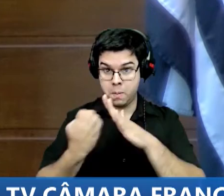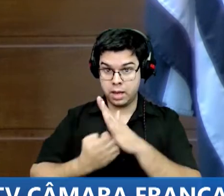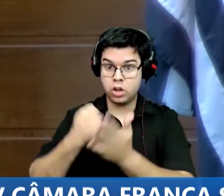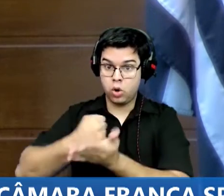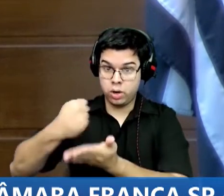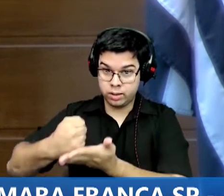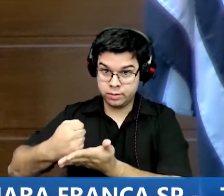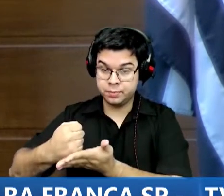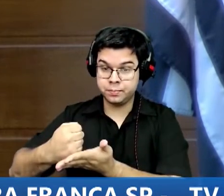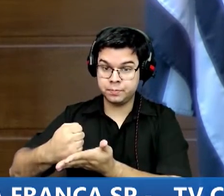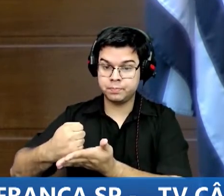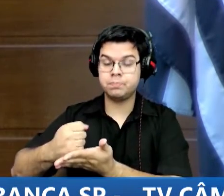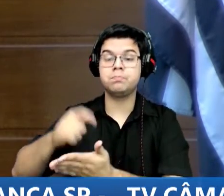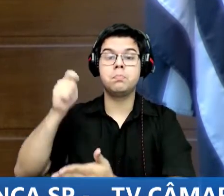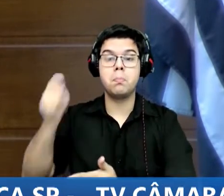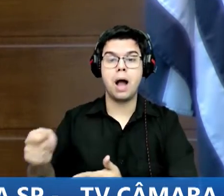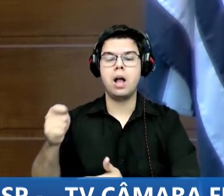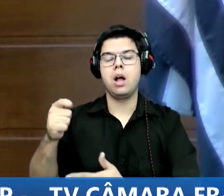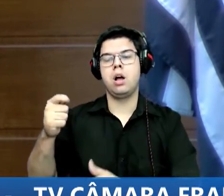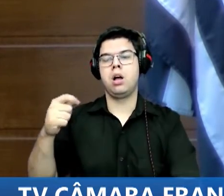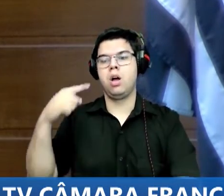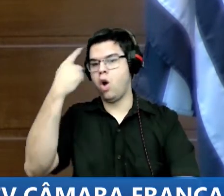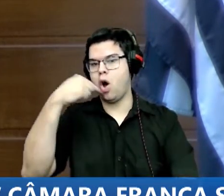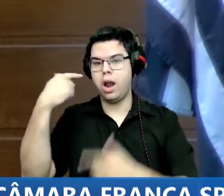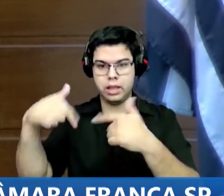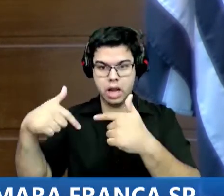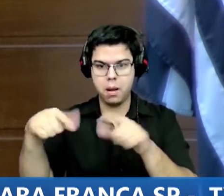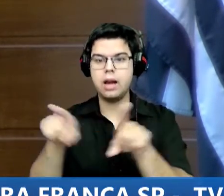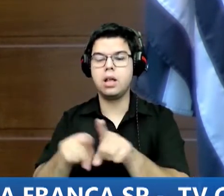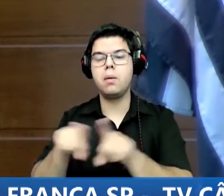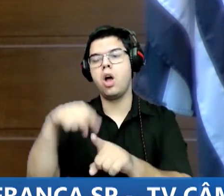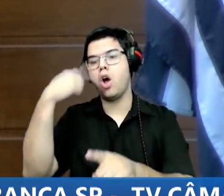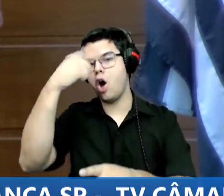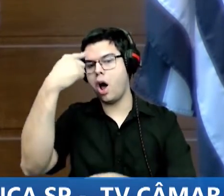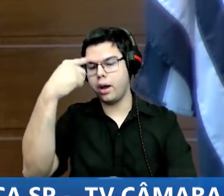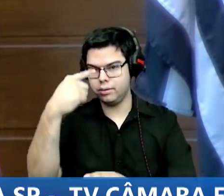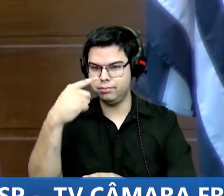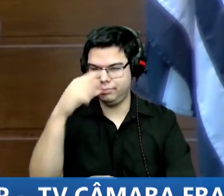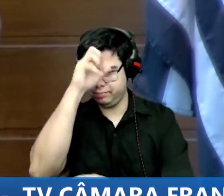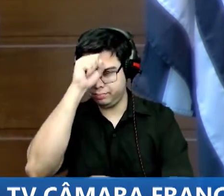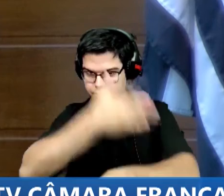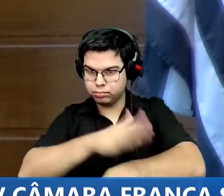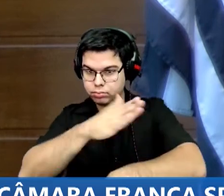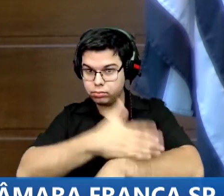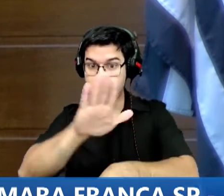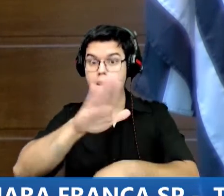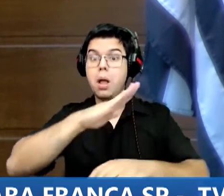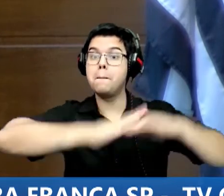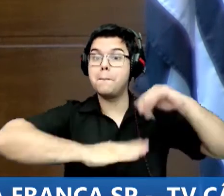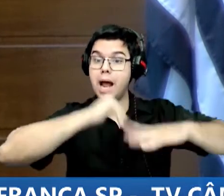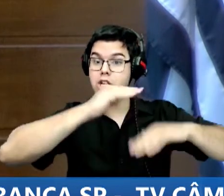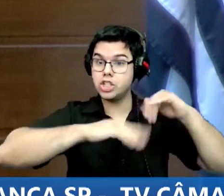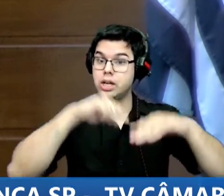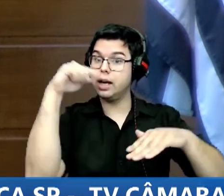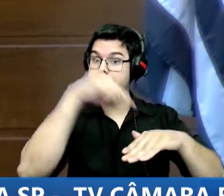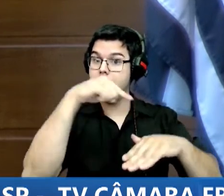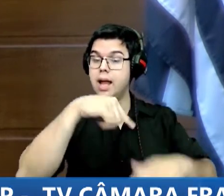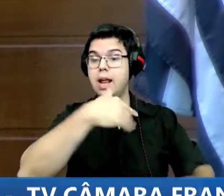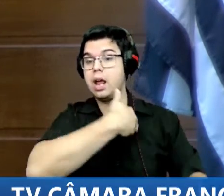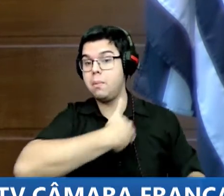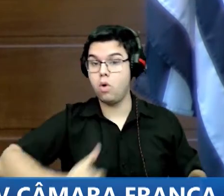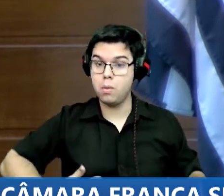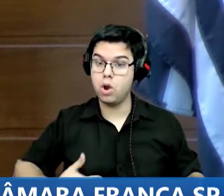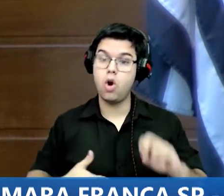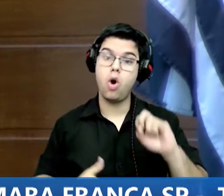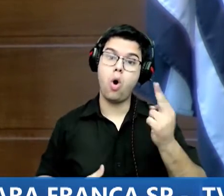paga pelas horas de trabalho e pelas horas de conhecimento teórico, mas a atividade prática é desenvolvida num ente público ou sem